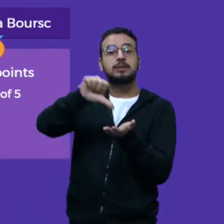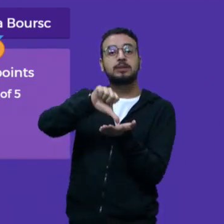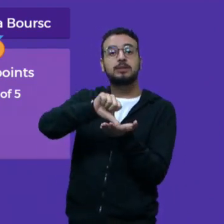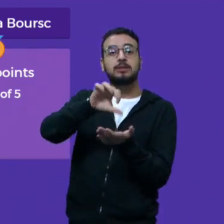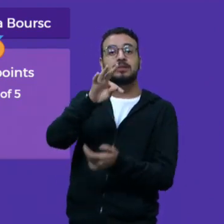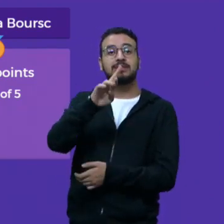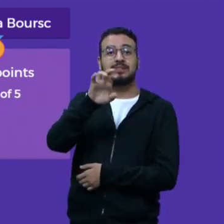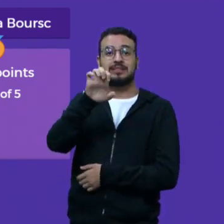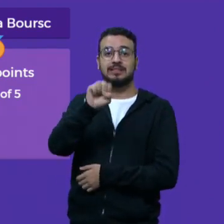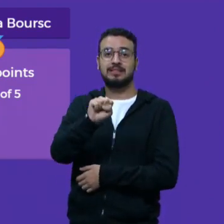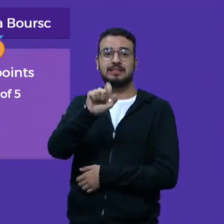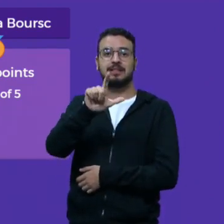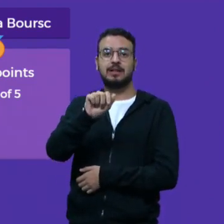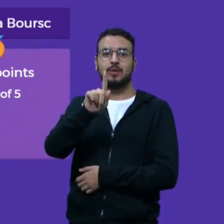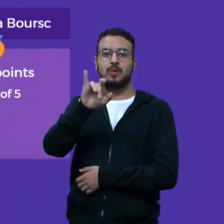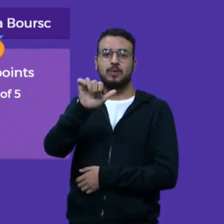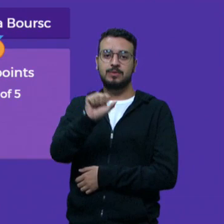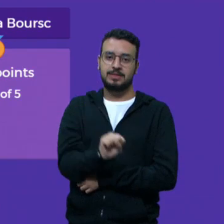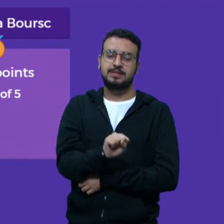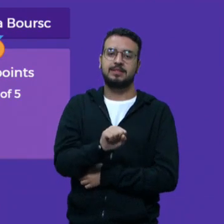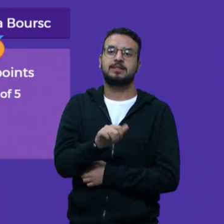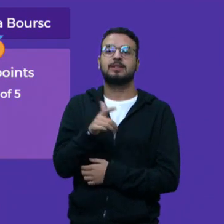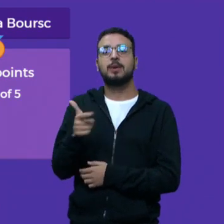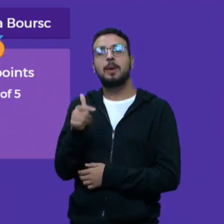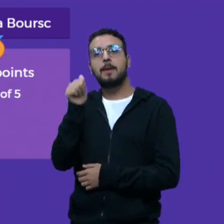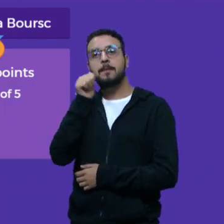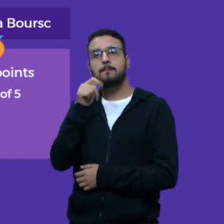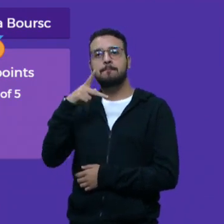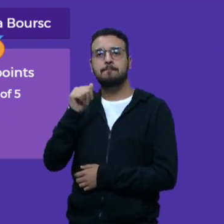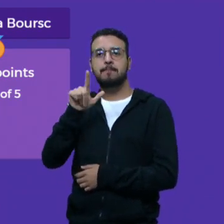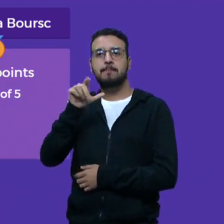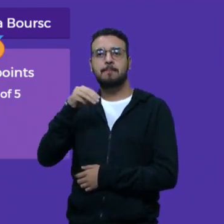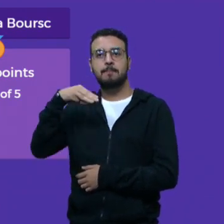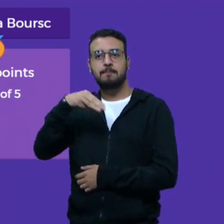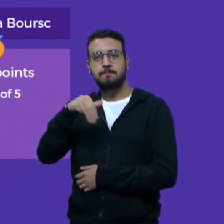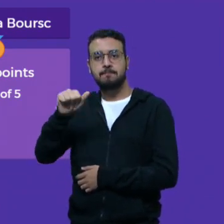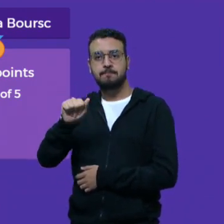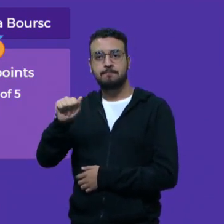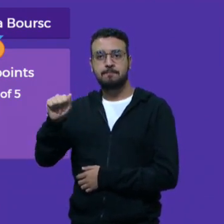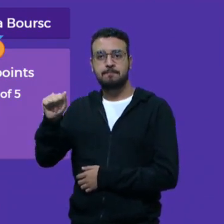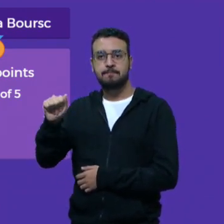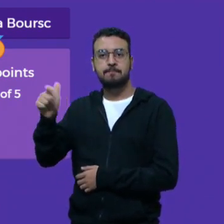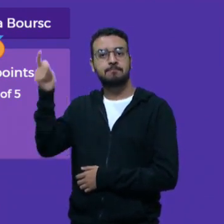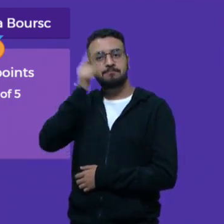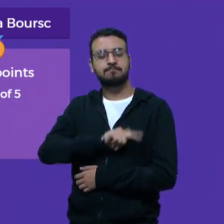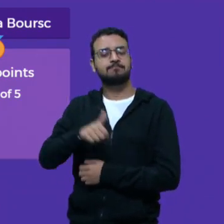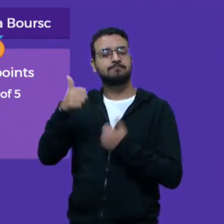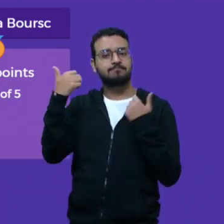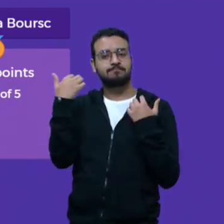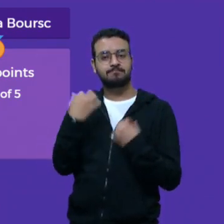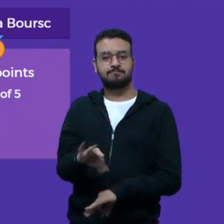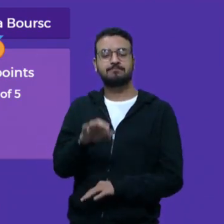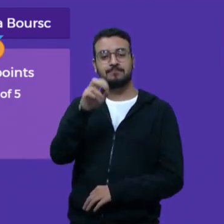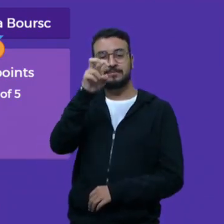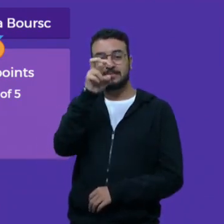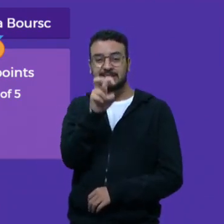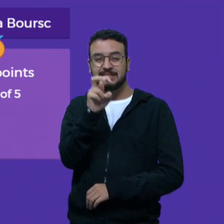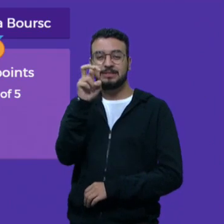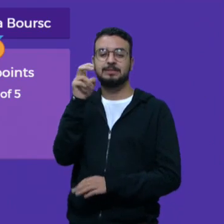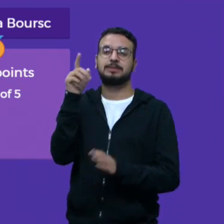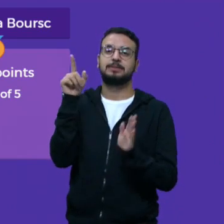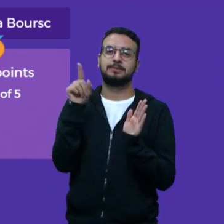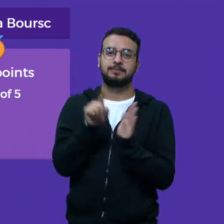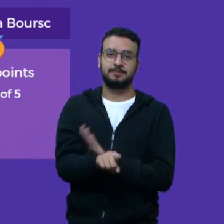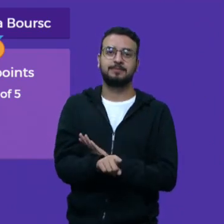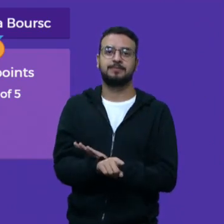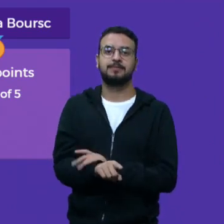a todo instante, parabéns. E a Paloma, que também acertou 5 das